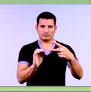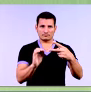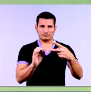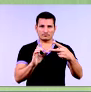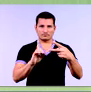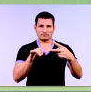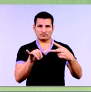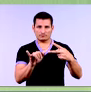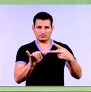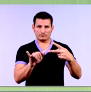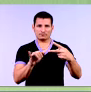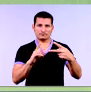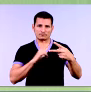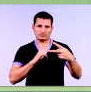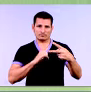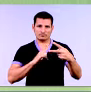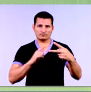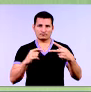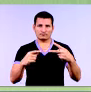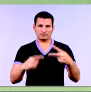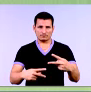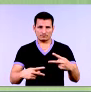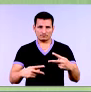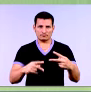nós temos o escopo PHP.